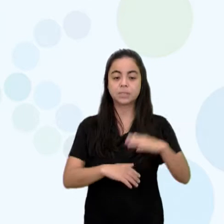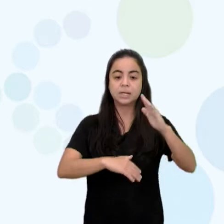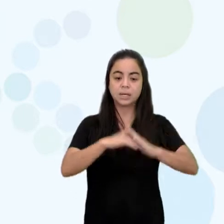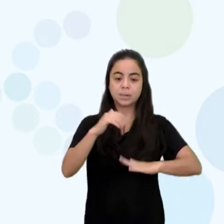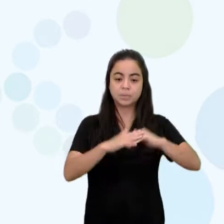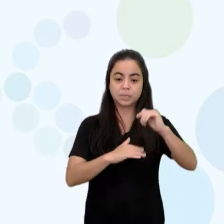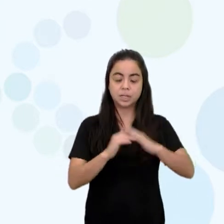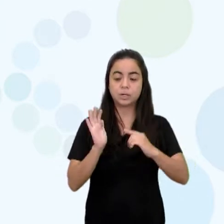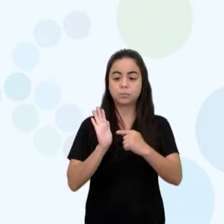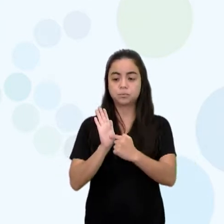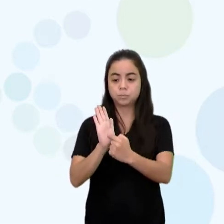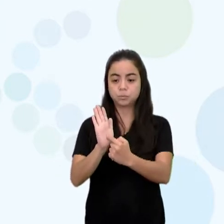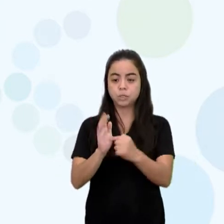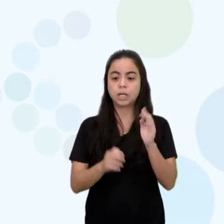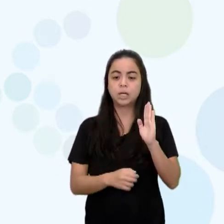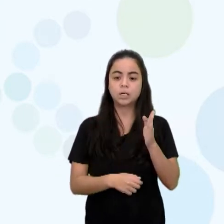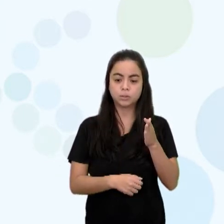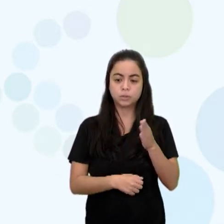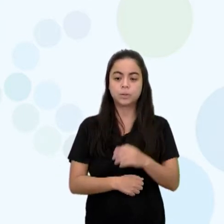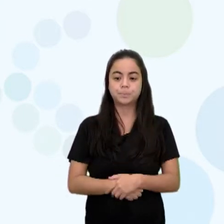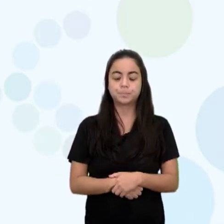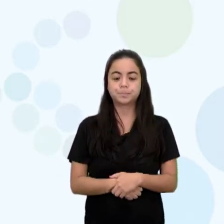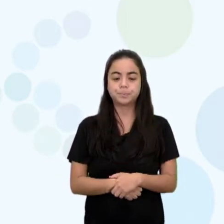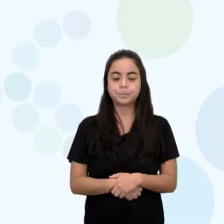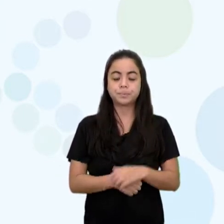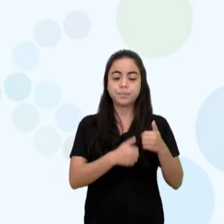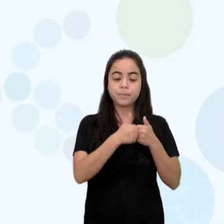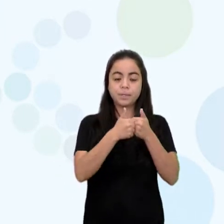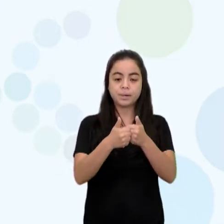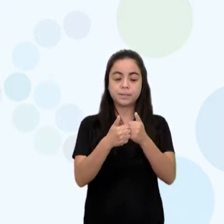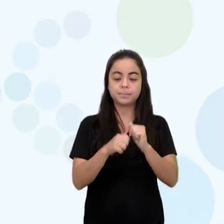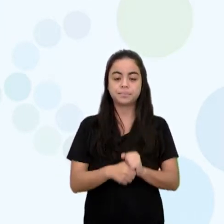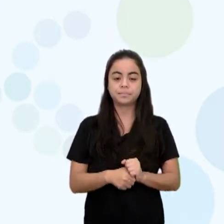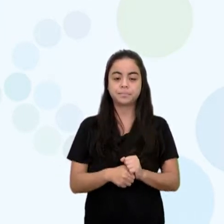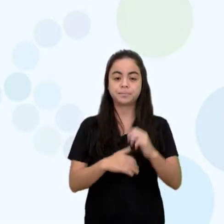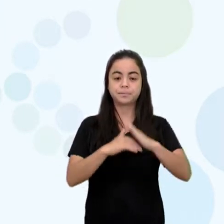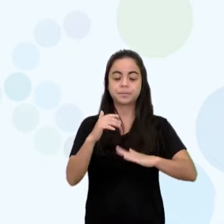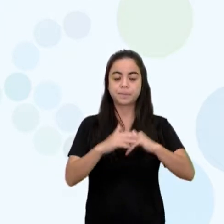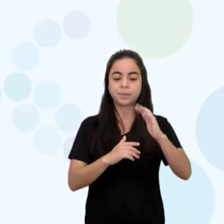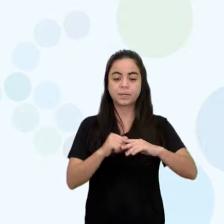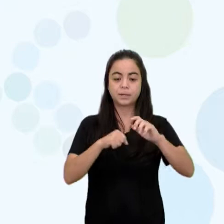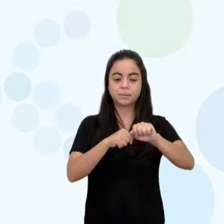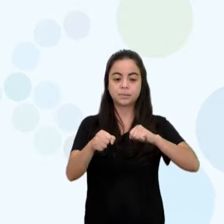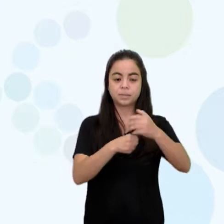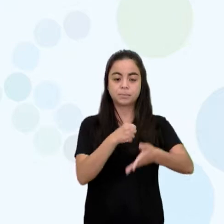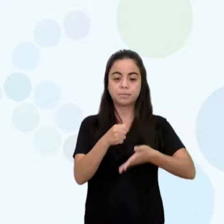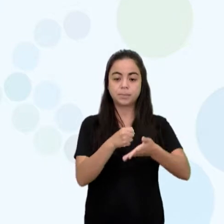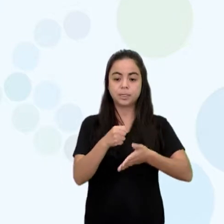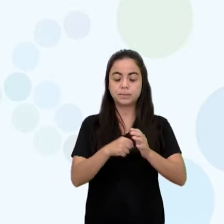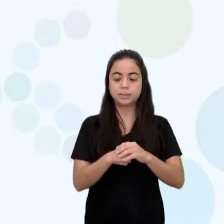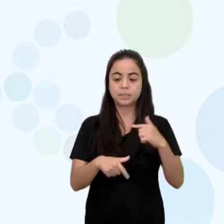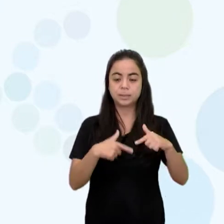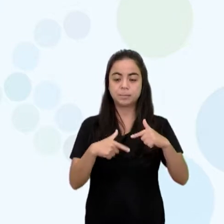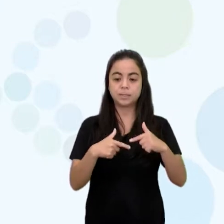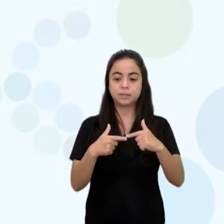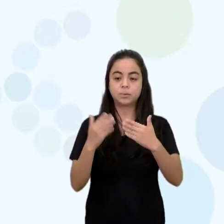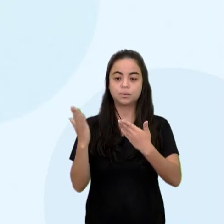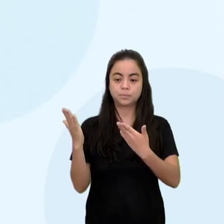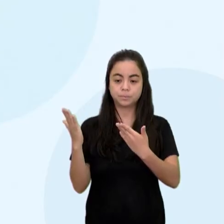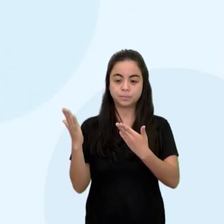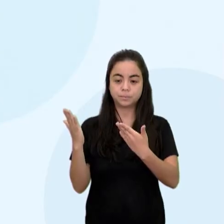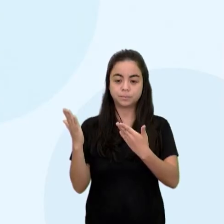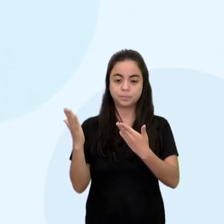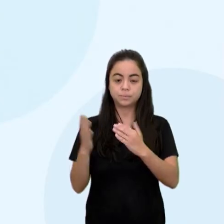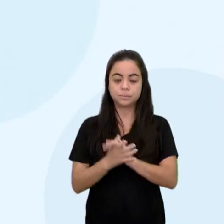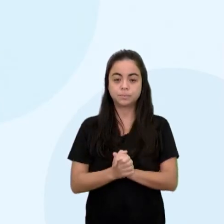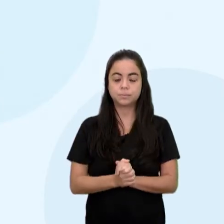para o professor, né, que estiver nos assistindo a acompanhar, as habilidades da formação geral básica que a gente está trabalhando são essas aí que estão